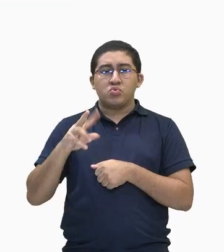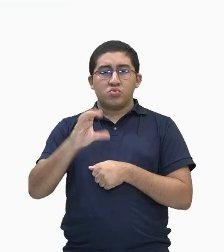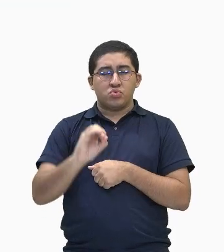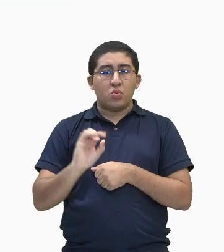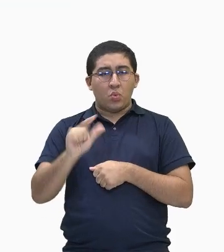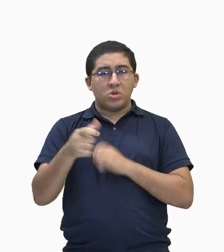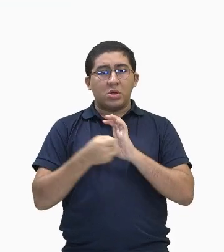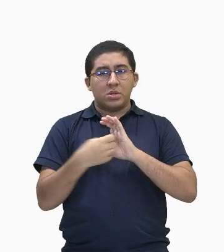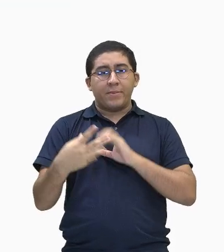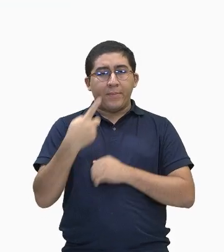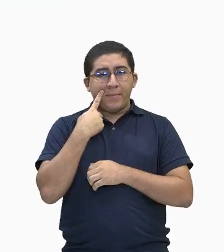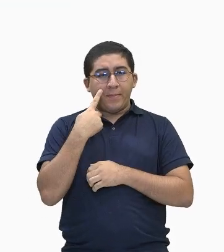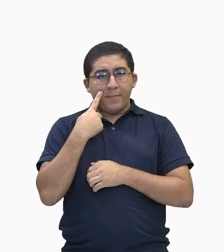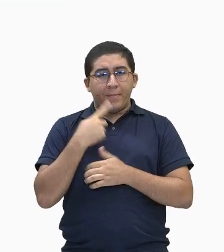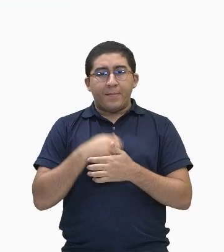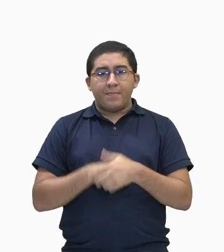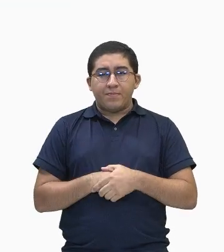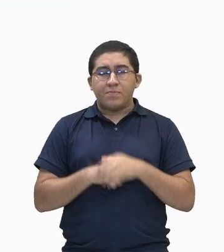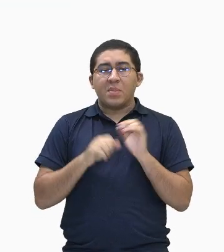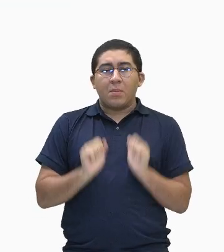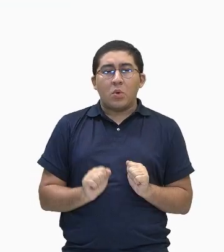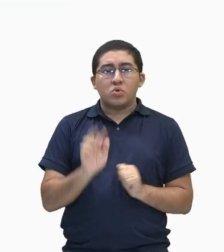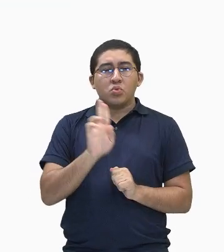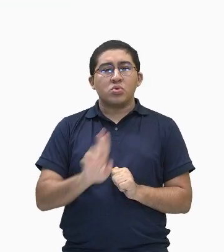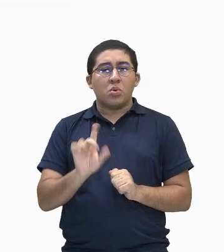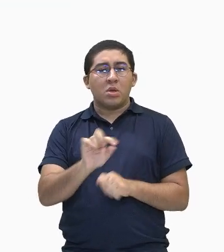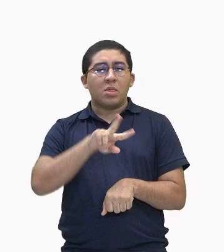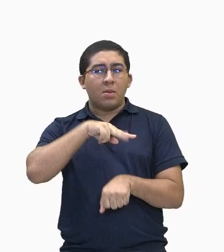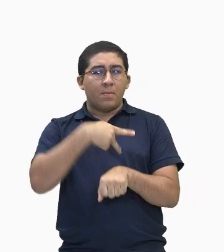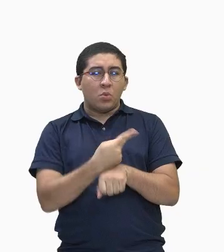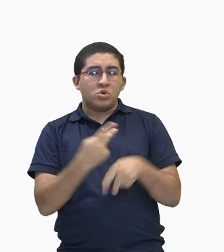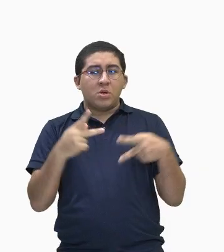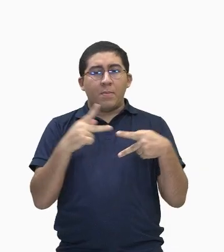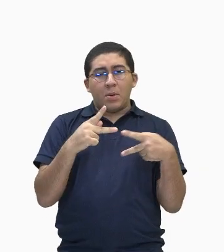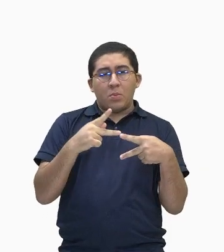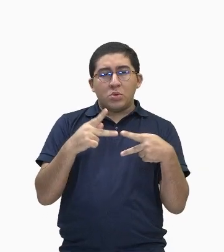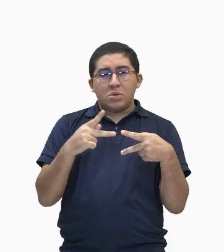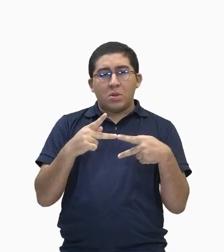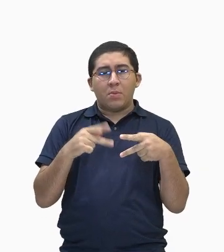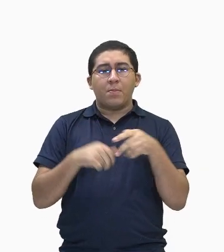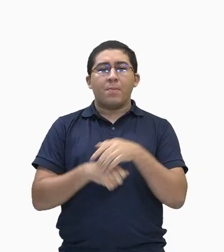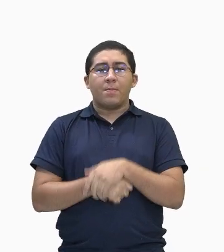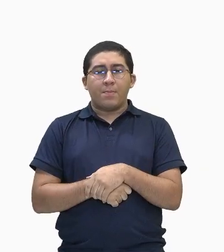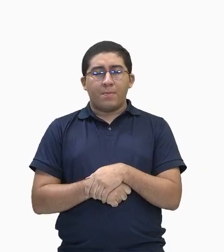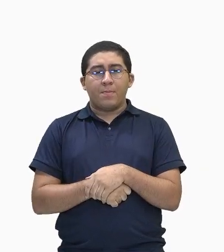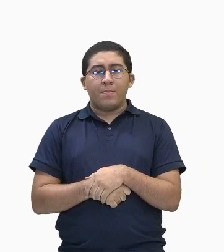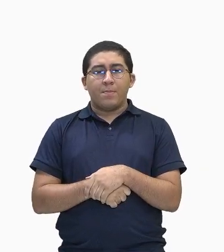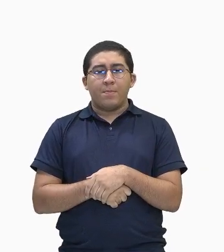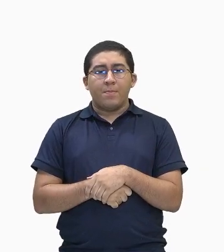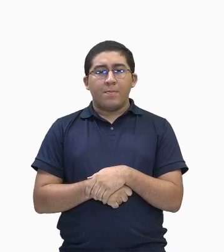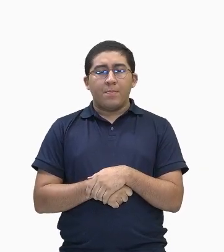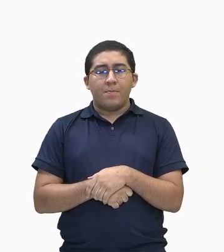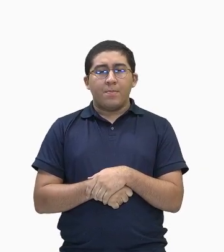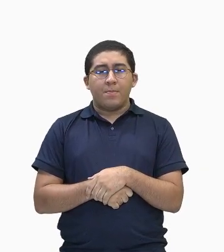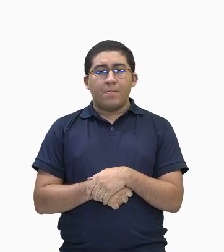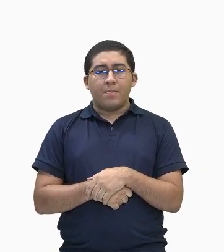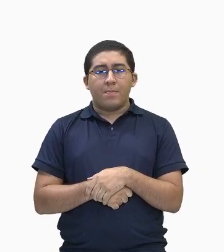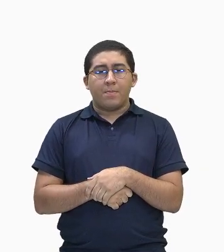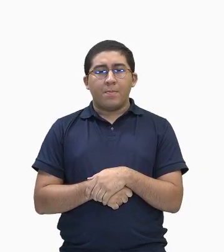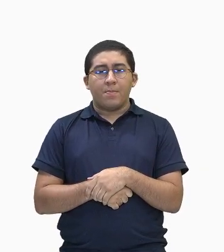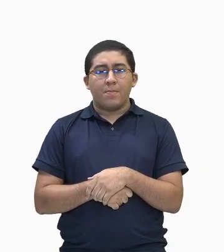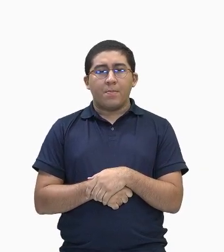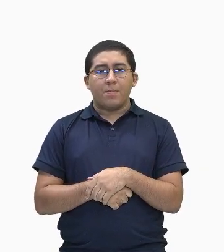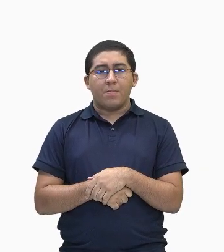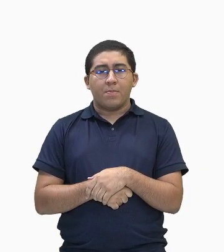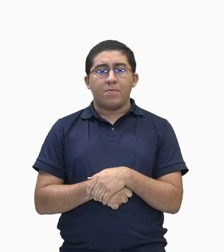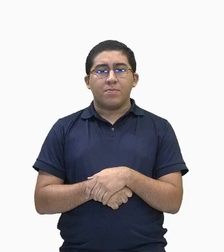gerúndio. Então, ele pode ser usado após preposições. Então, they are capable of producing electricity. Eles são